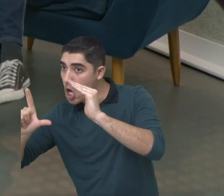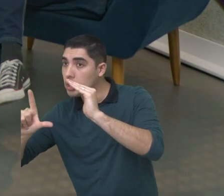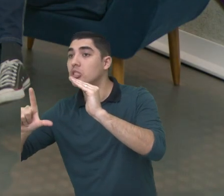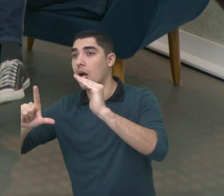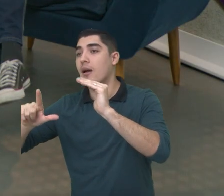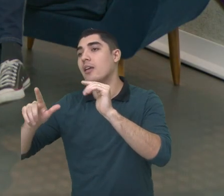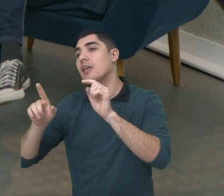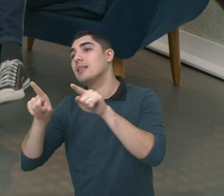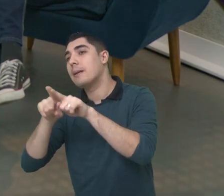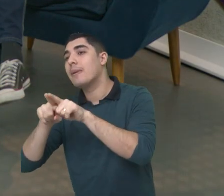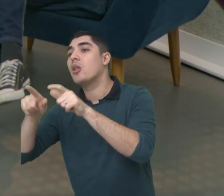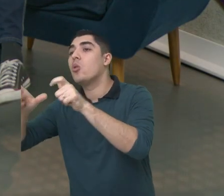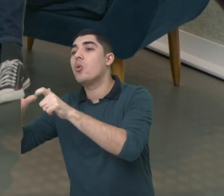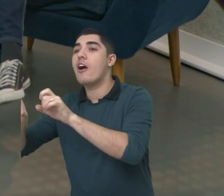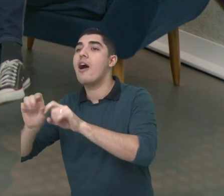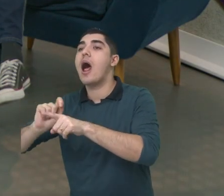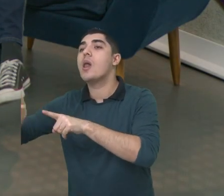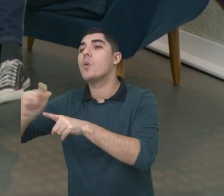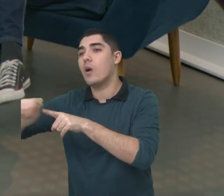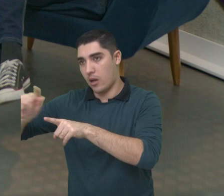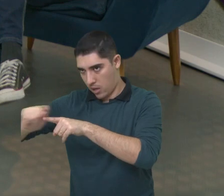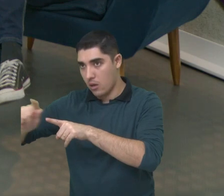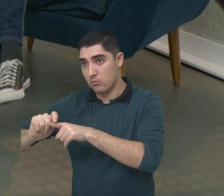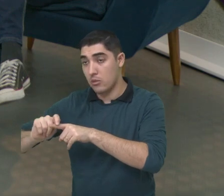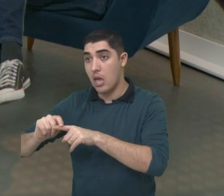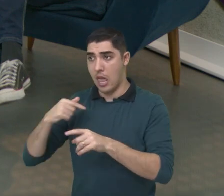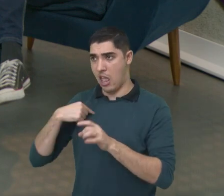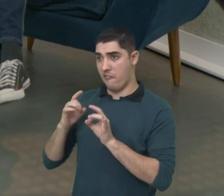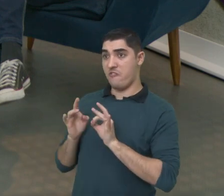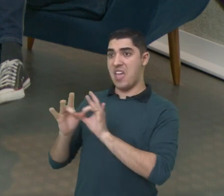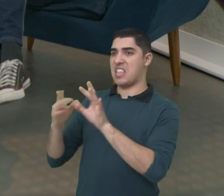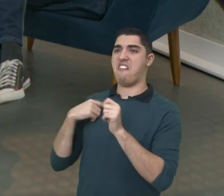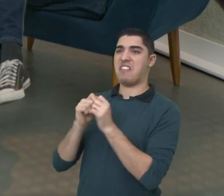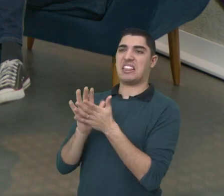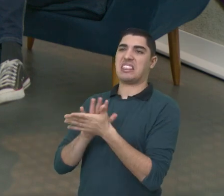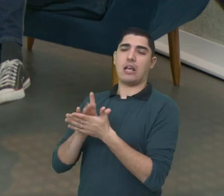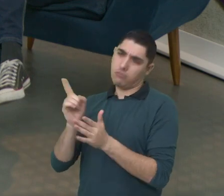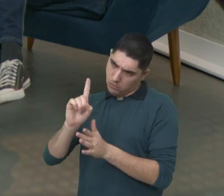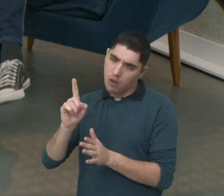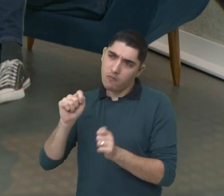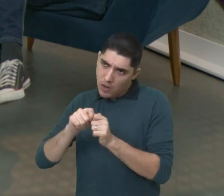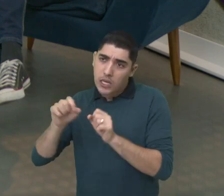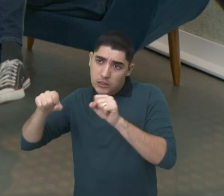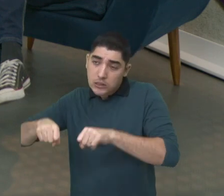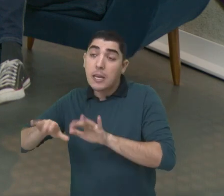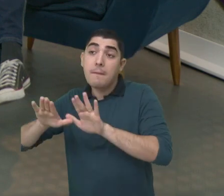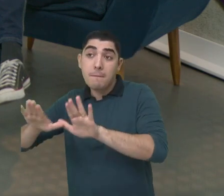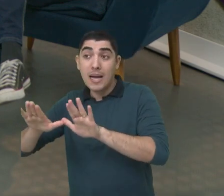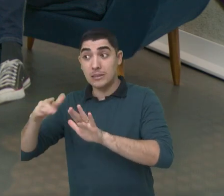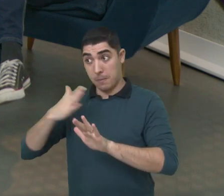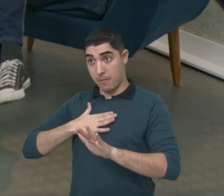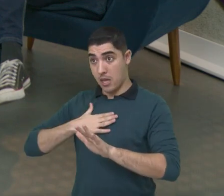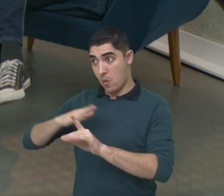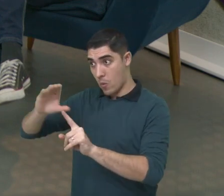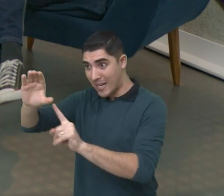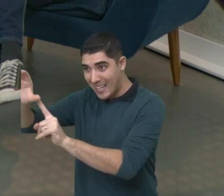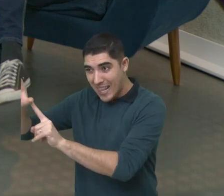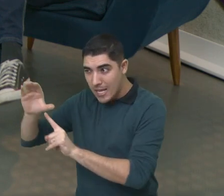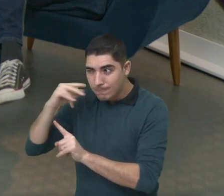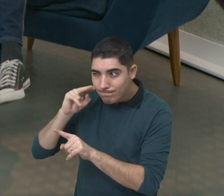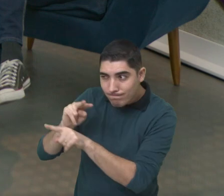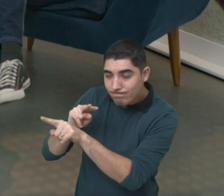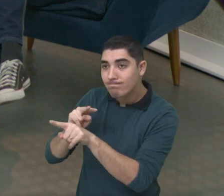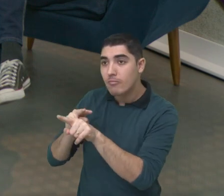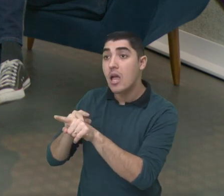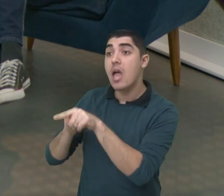locação. Nada independe que faça venda, lógico, porque dentro dos nossos clientes, eles mesmos,